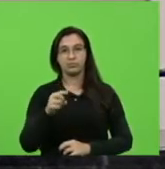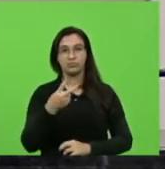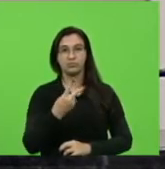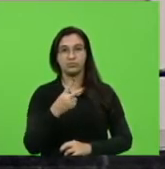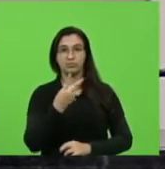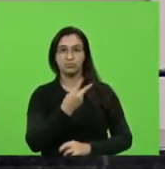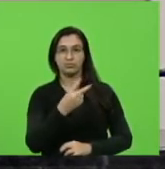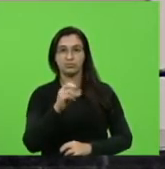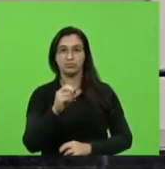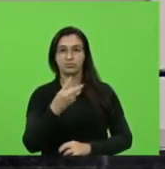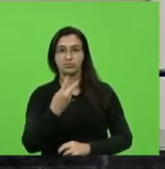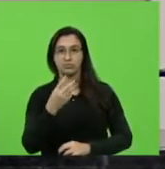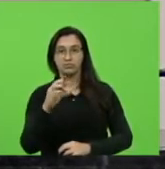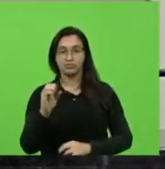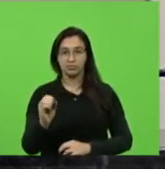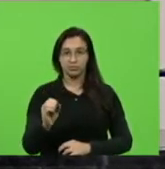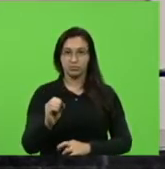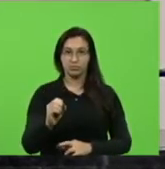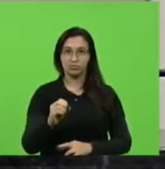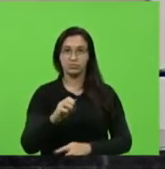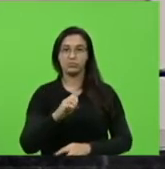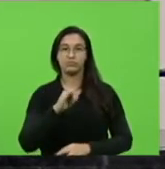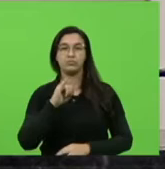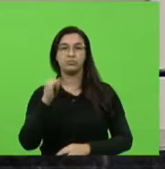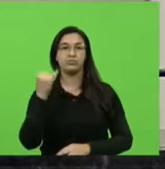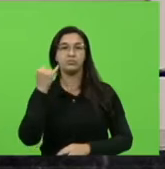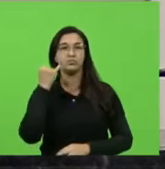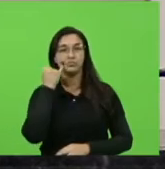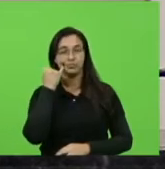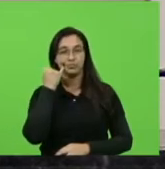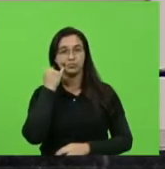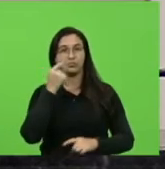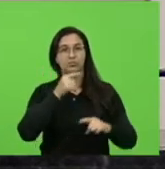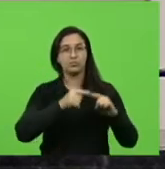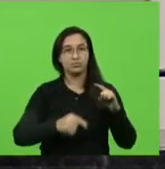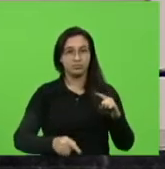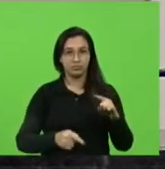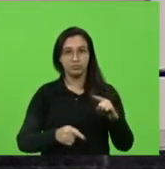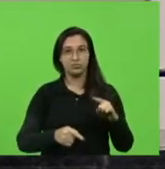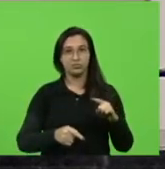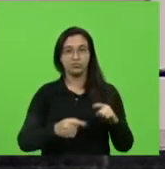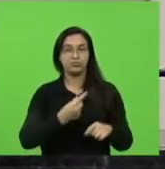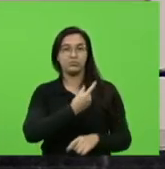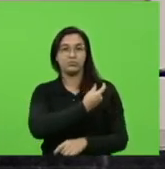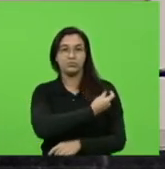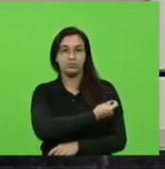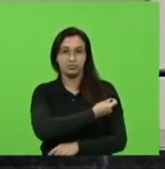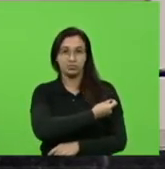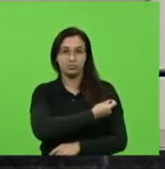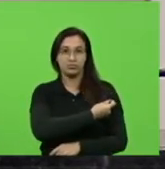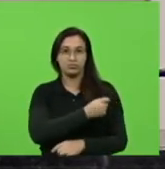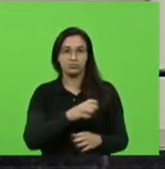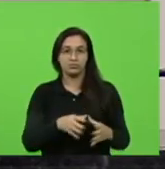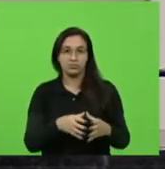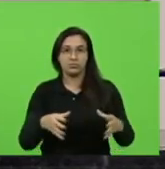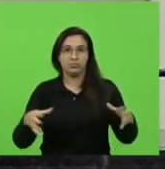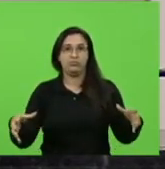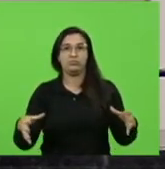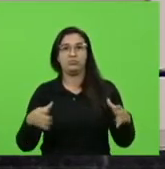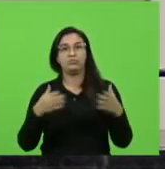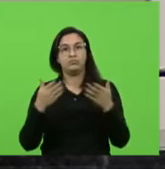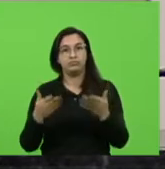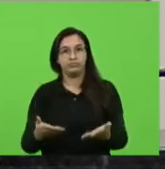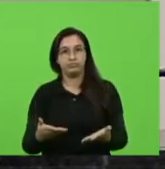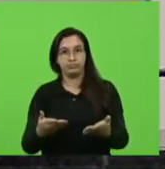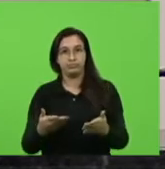362.2/2020, autor deputado Gessé Lopes, dispõe sobre a proibição da vacinação compulsória contra a Covid-19 com